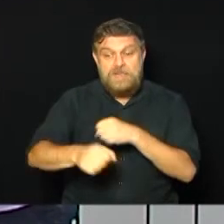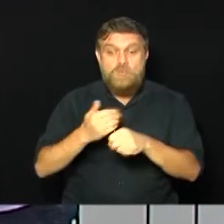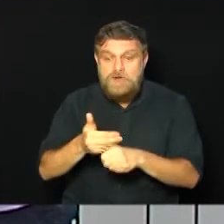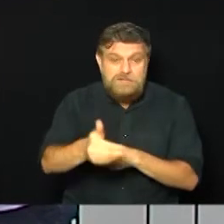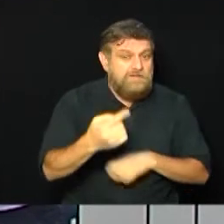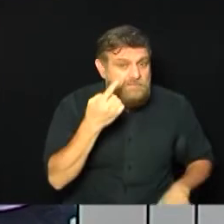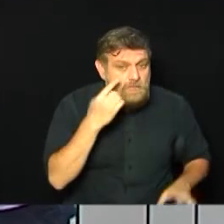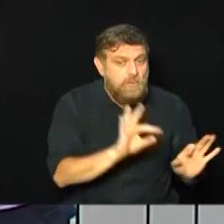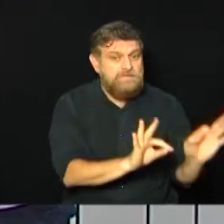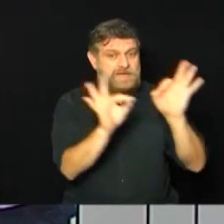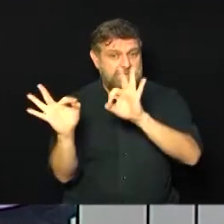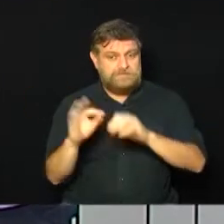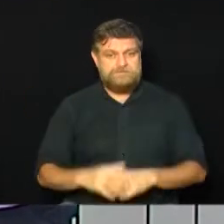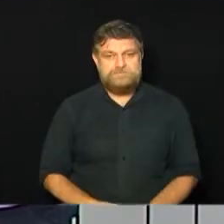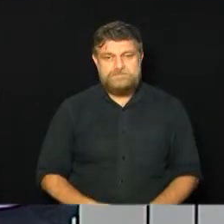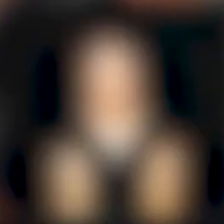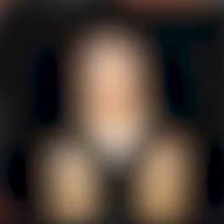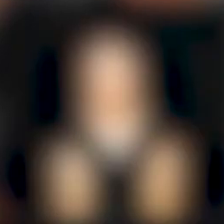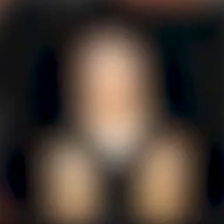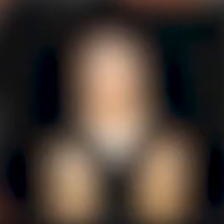Vamos conferir.